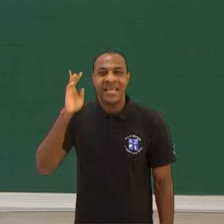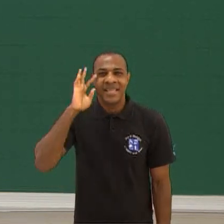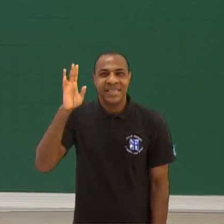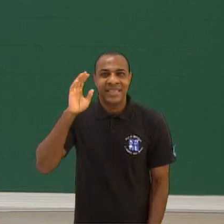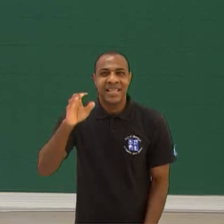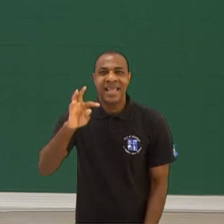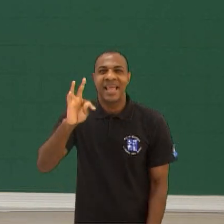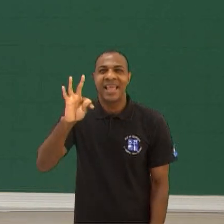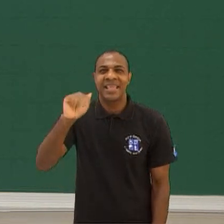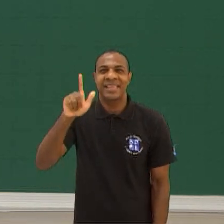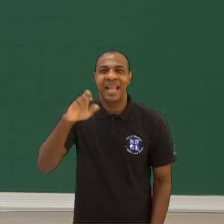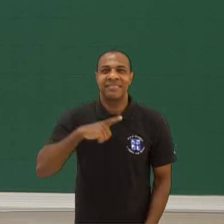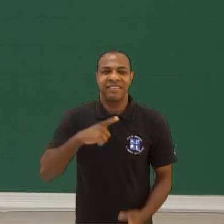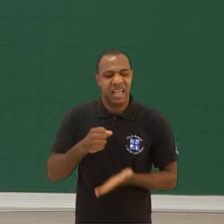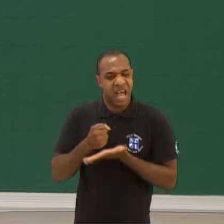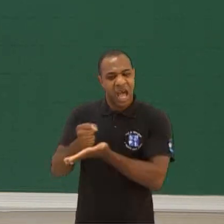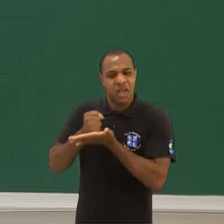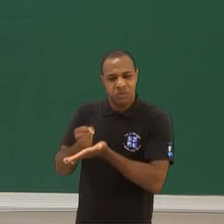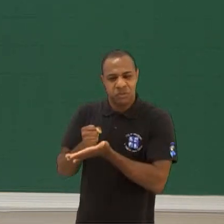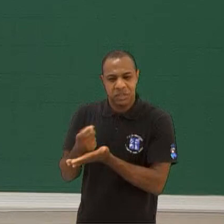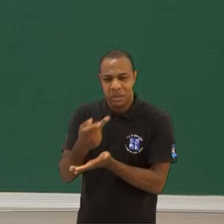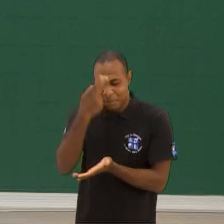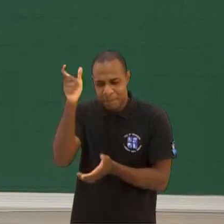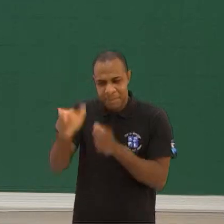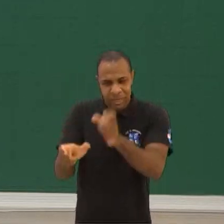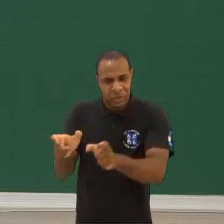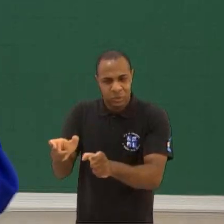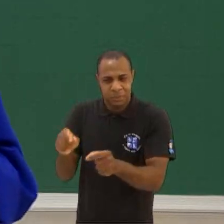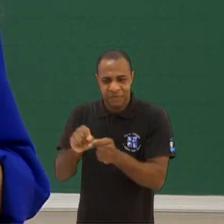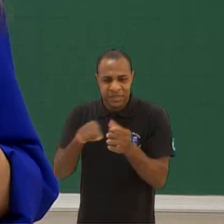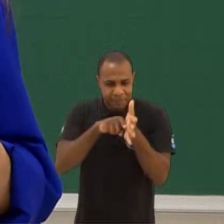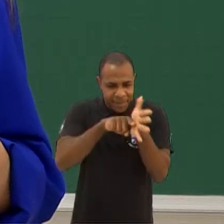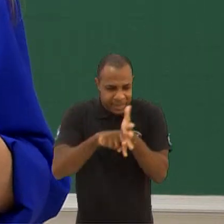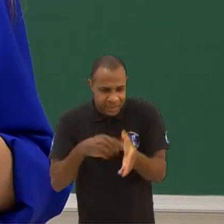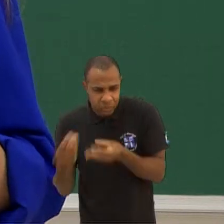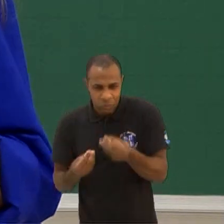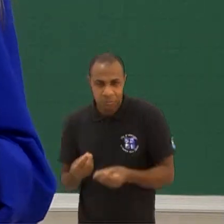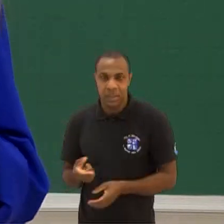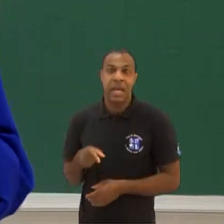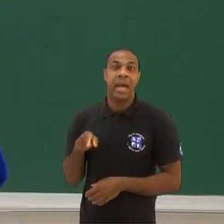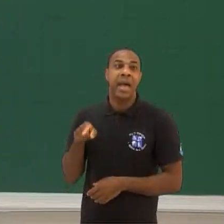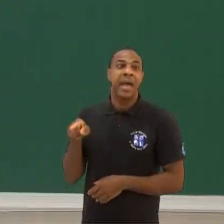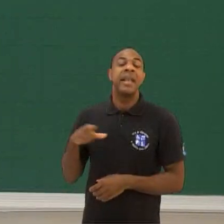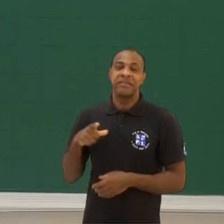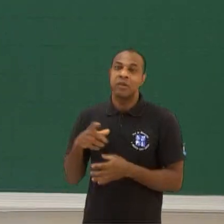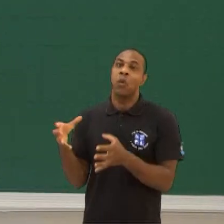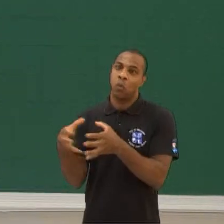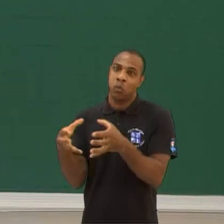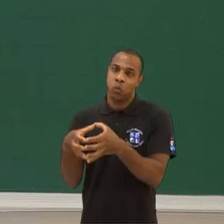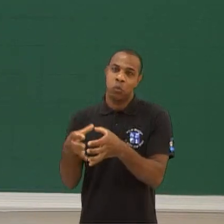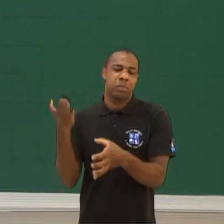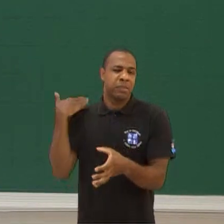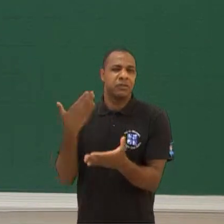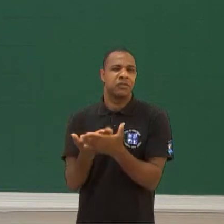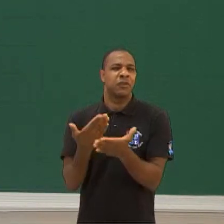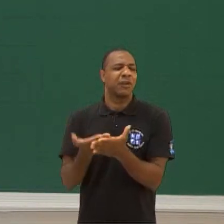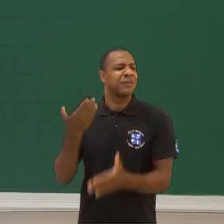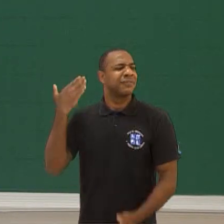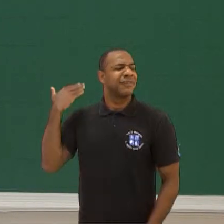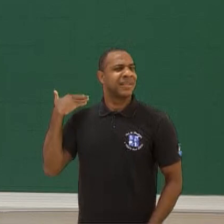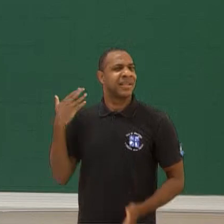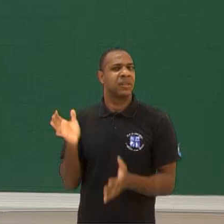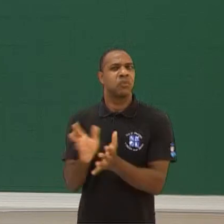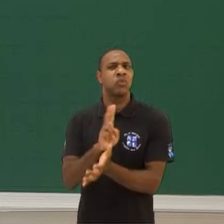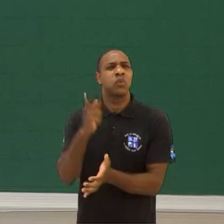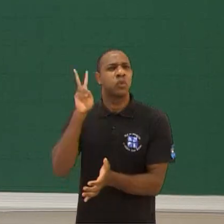para fazer as suas pesquisas? Olha, ele tinha um grupo, né? Existia uma escola na época que ele montou. Eu não lembro muito bem o